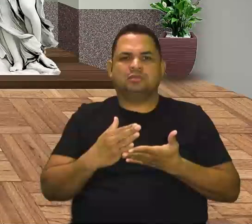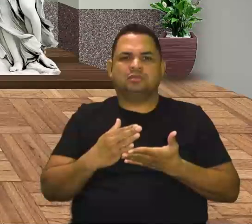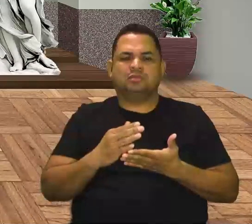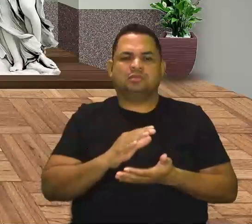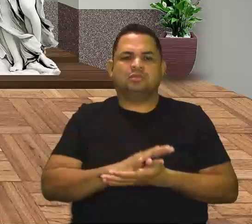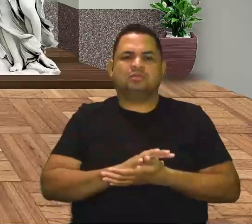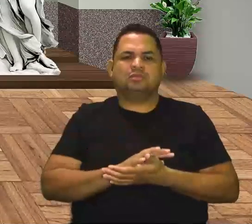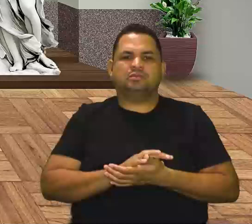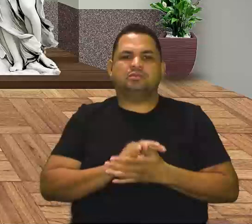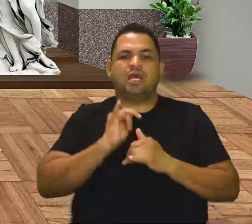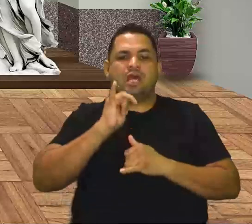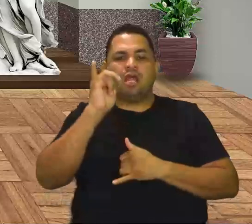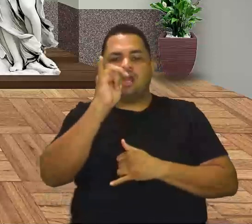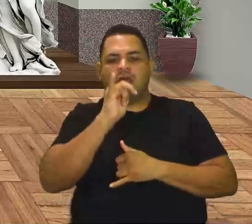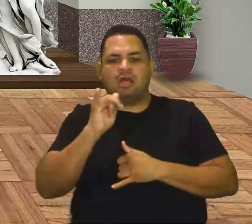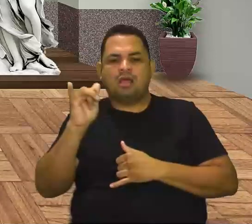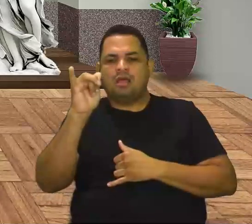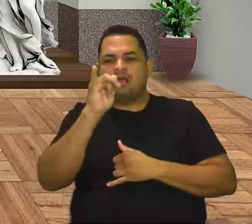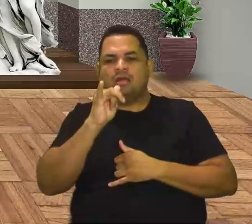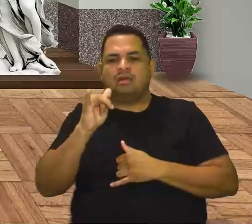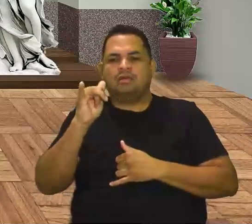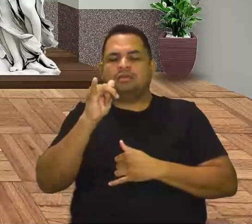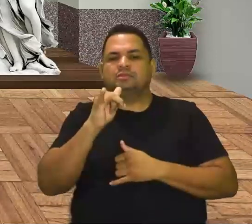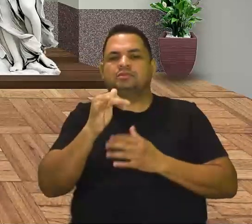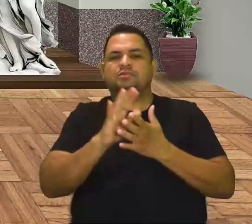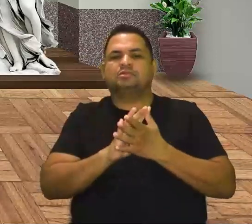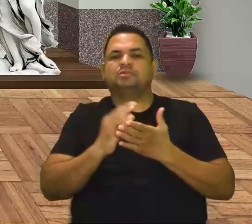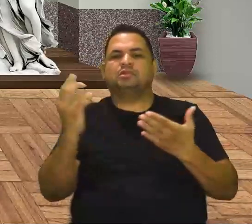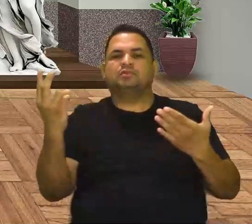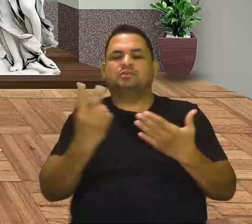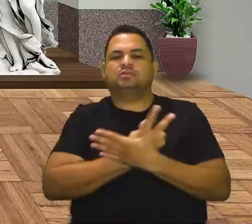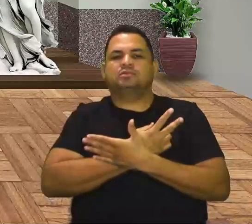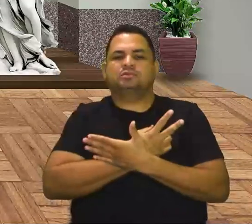aonde ele está narrando esse acontecimento.